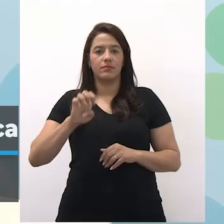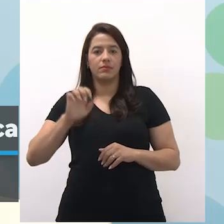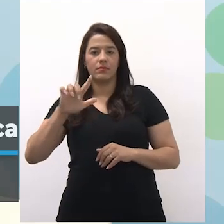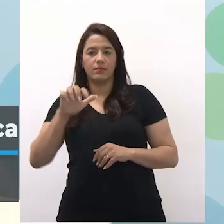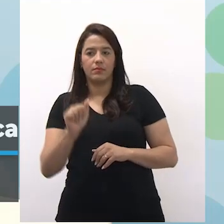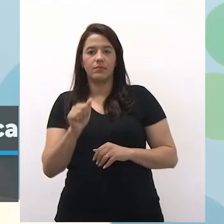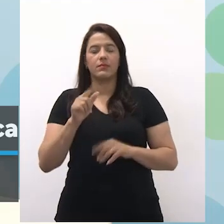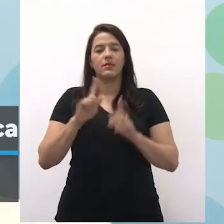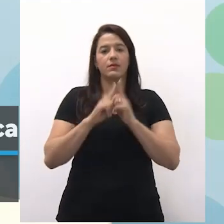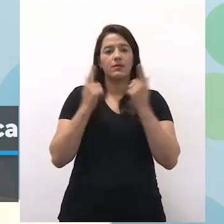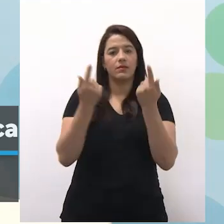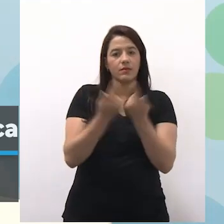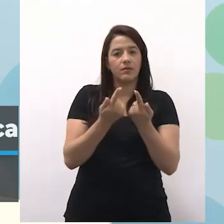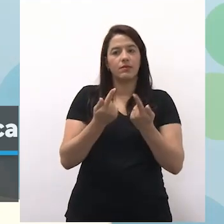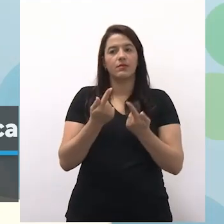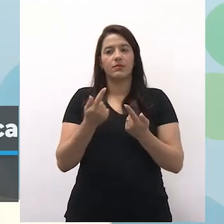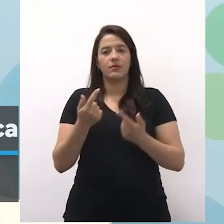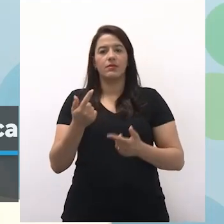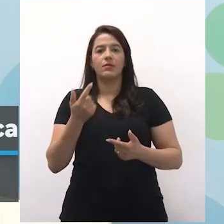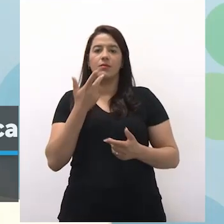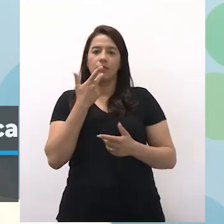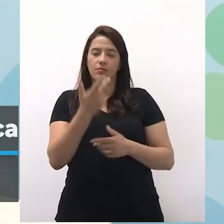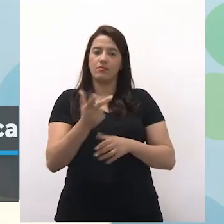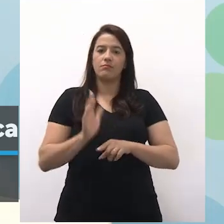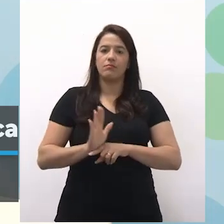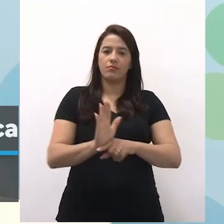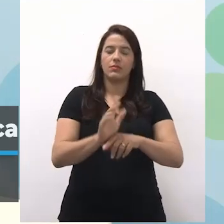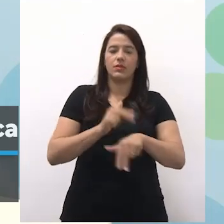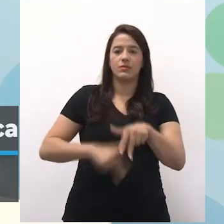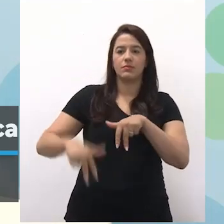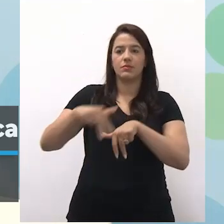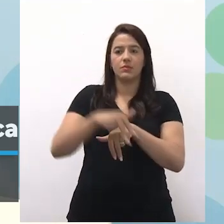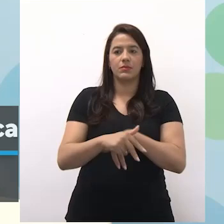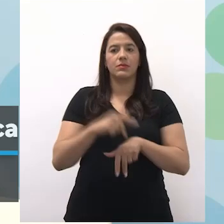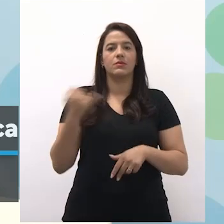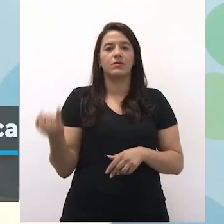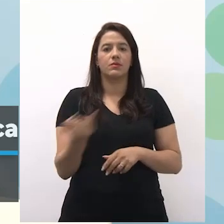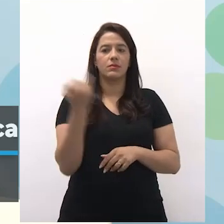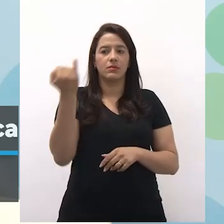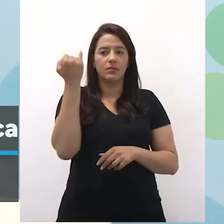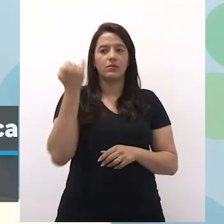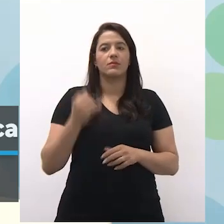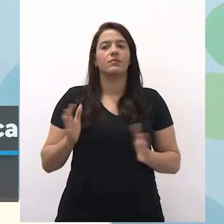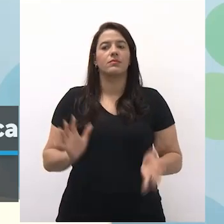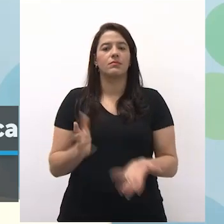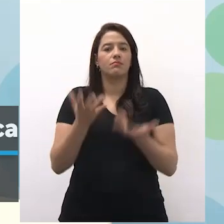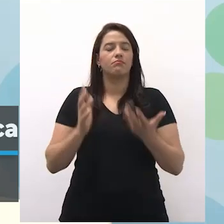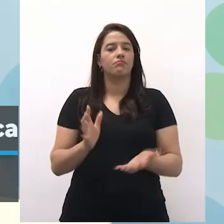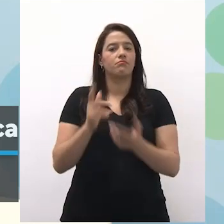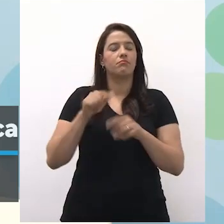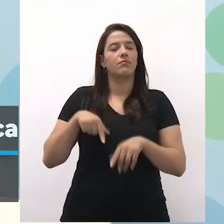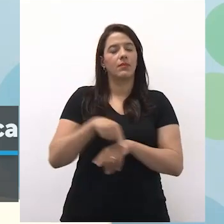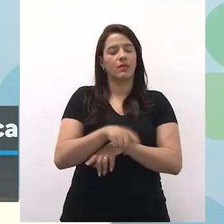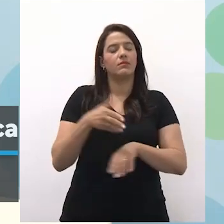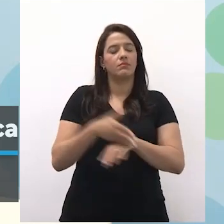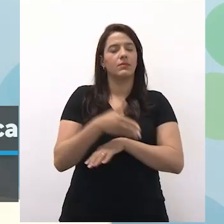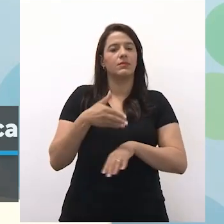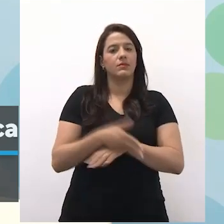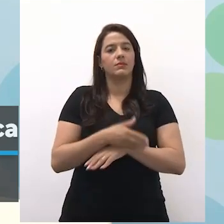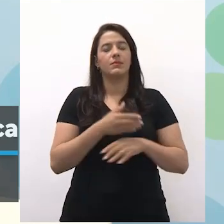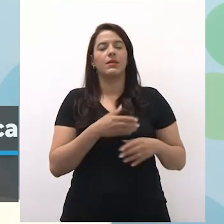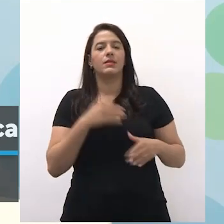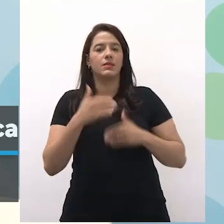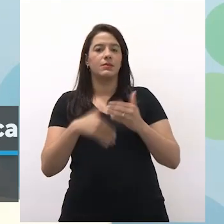Grêmio traz a realidade desse protagonismo. Então, é importante o Grêmio participar